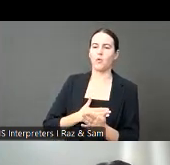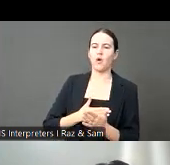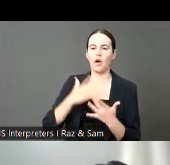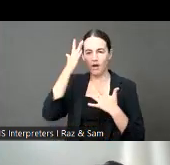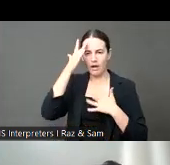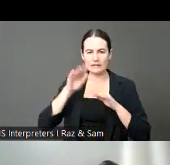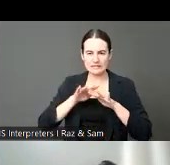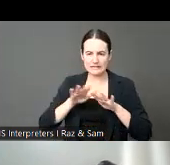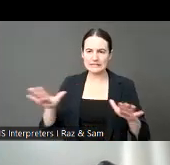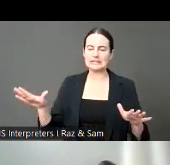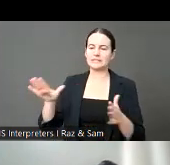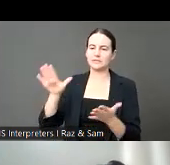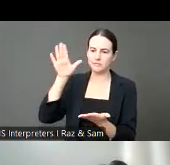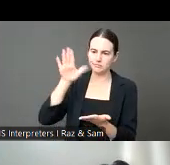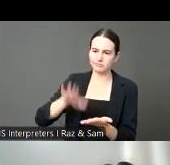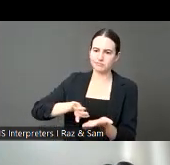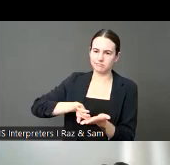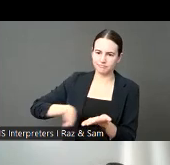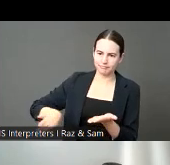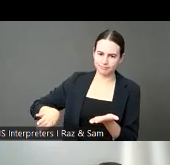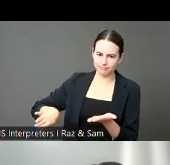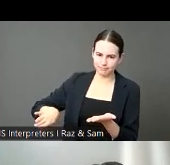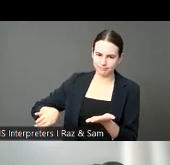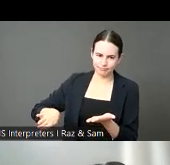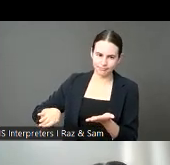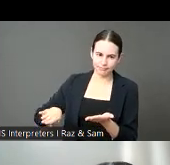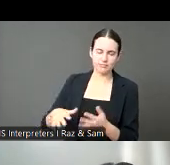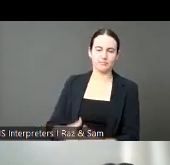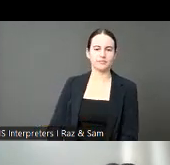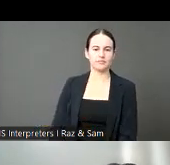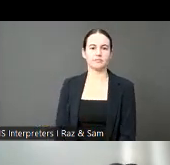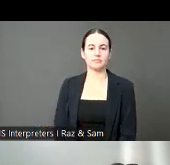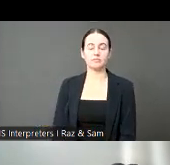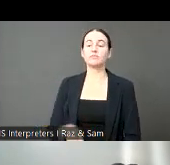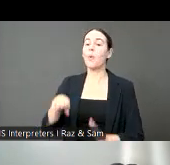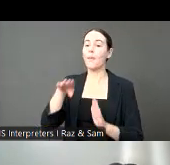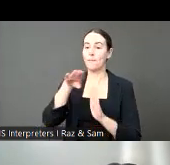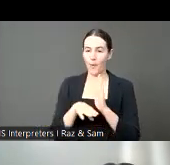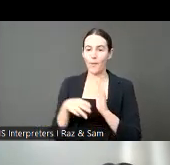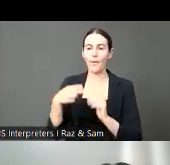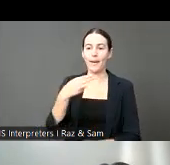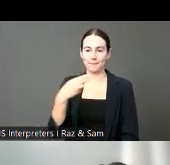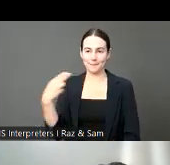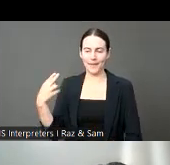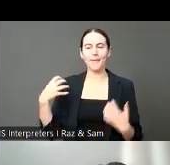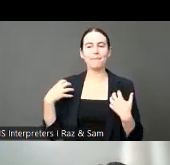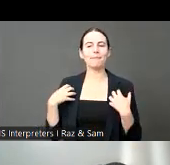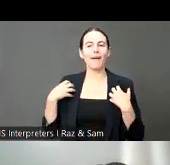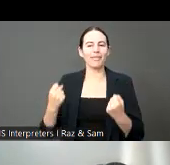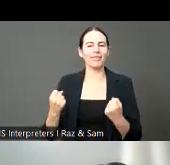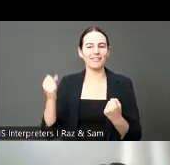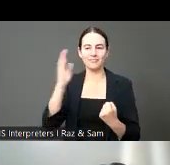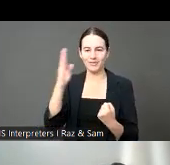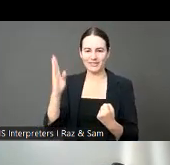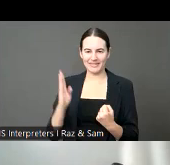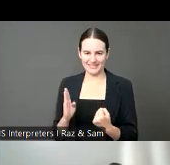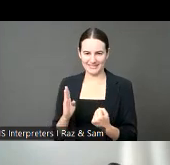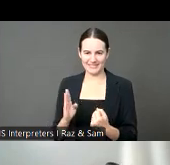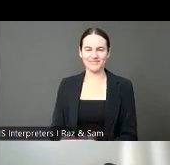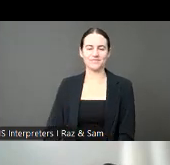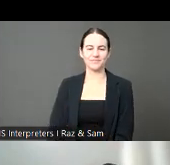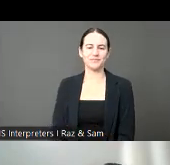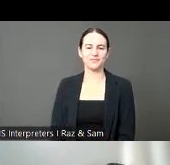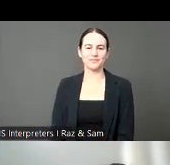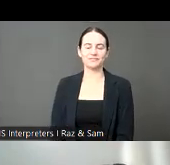Então, esse programa denominado Brasil Saudável, Unir para Cuidar, é um programa nacional para eliminação